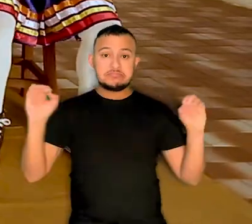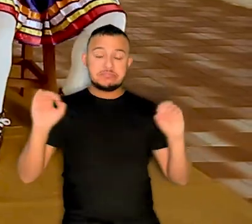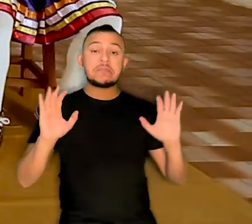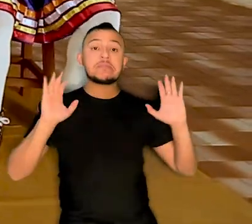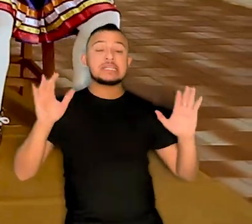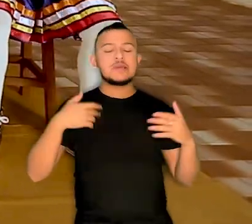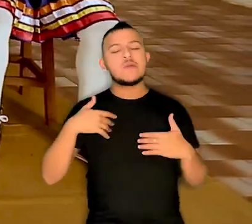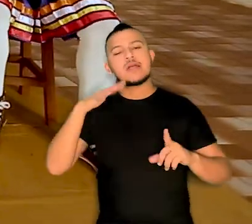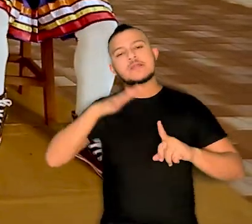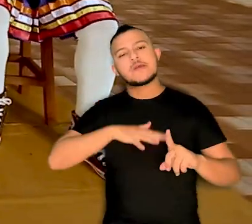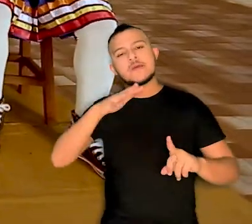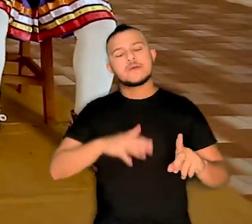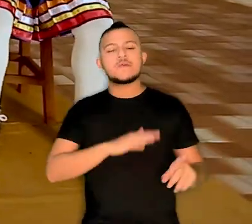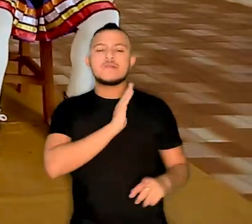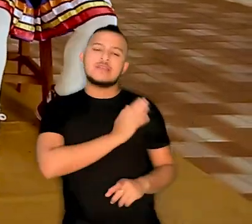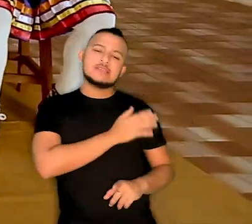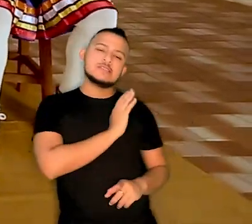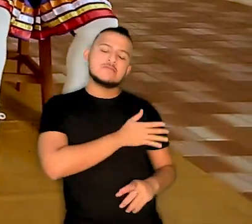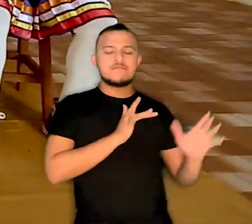aratório, mas eu adoro.